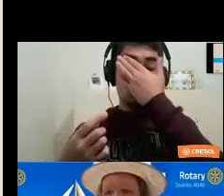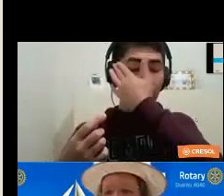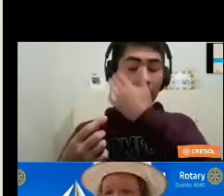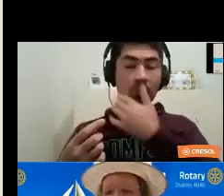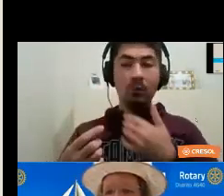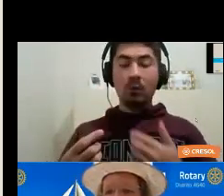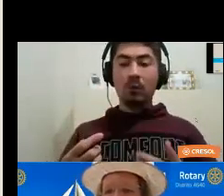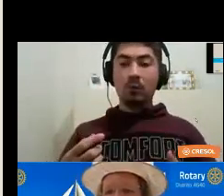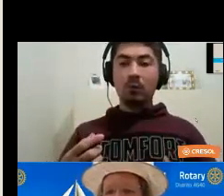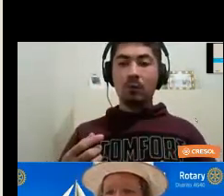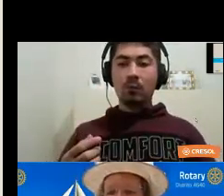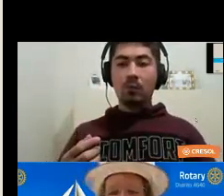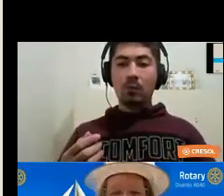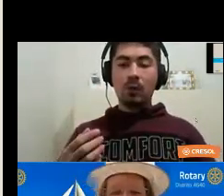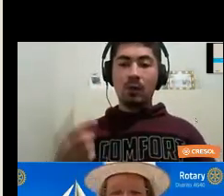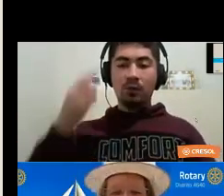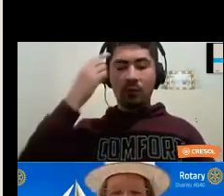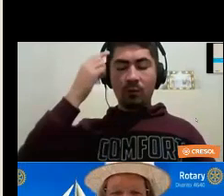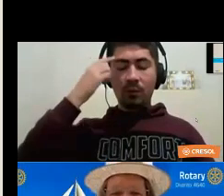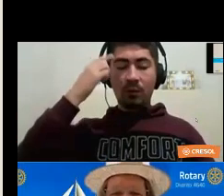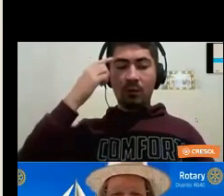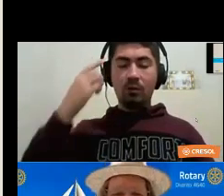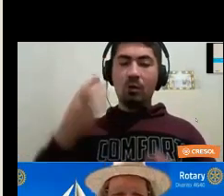que tanta gente ficava em Rotary, se mantinha em Rotary,